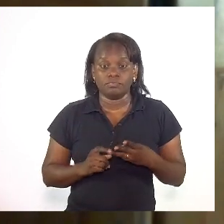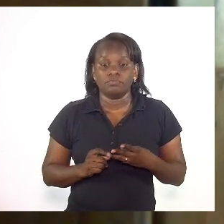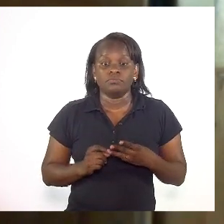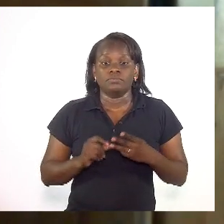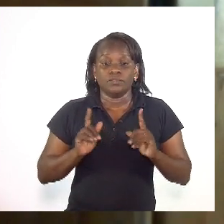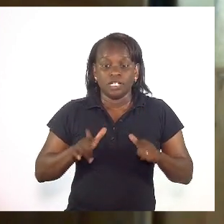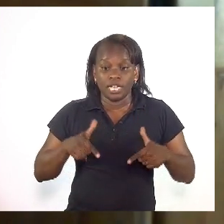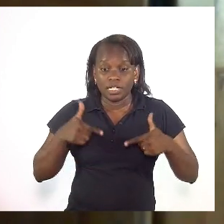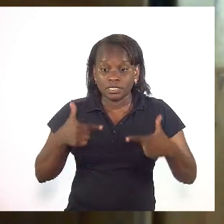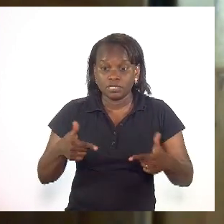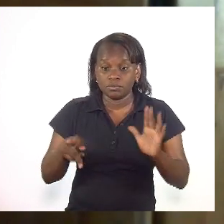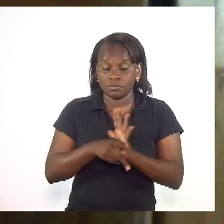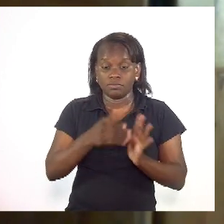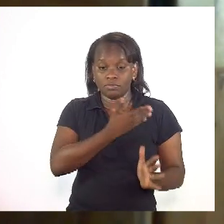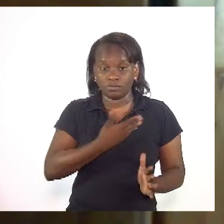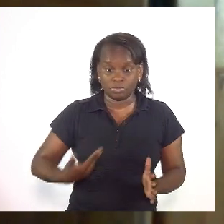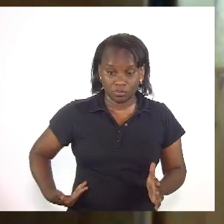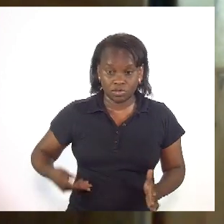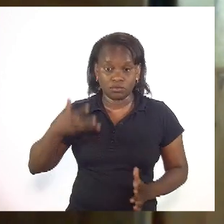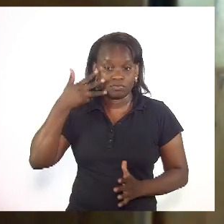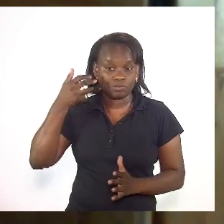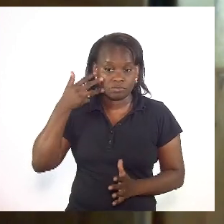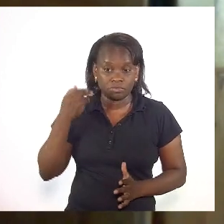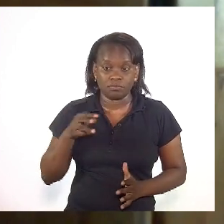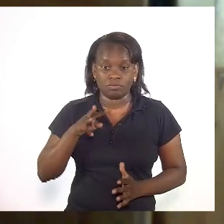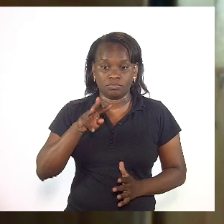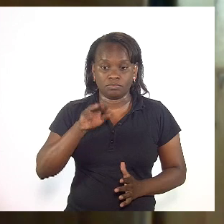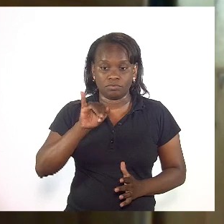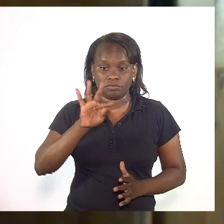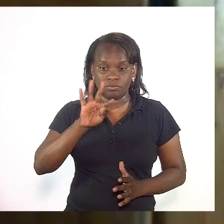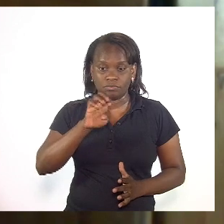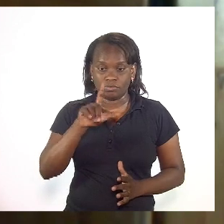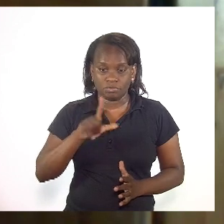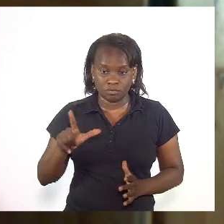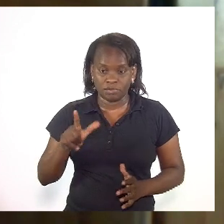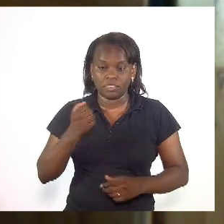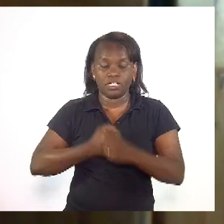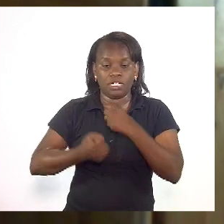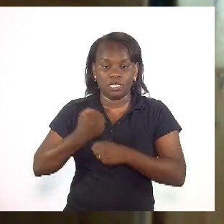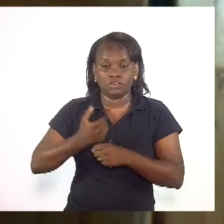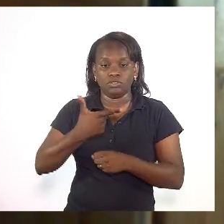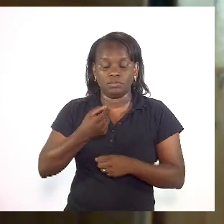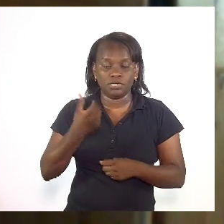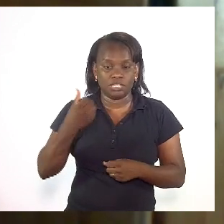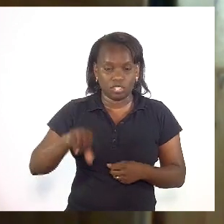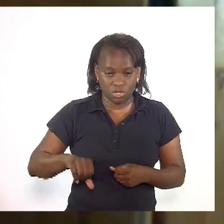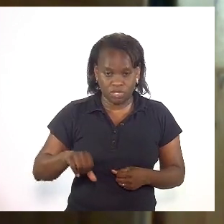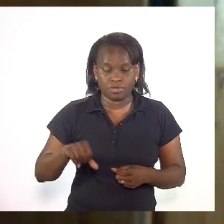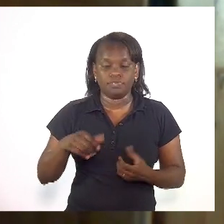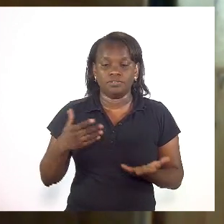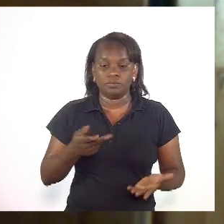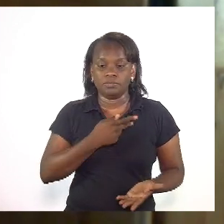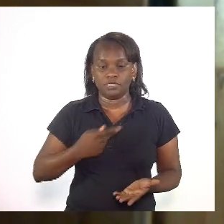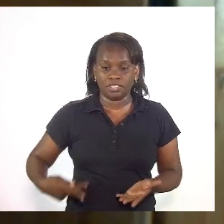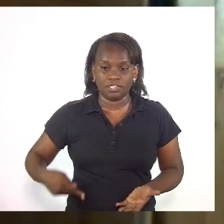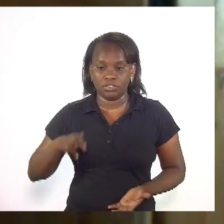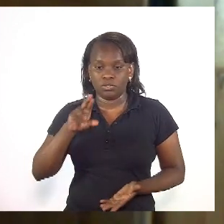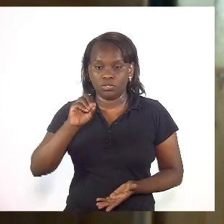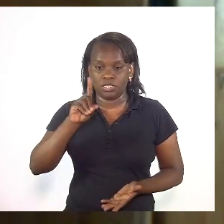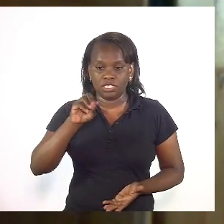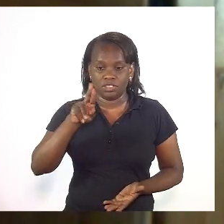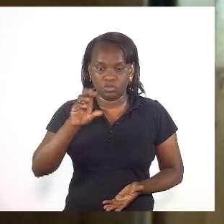as ações do governo Wilson Witzel no ano de 2019, senhor presidente Rodrigo